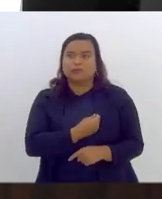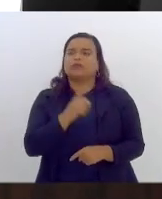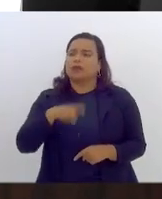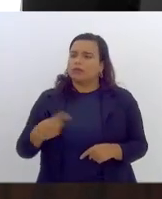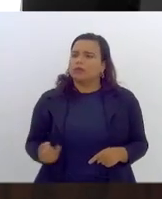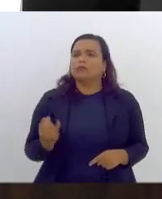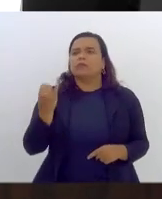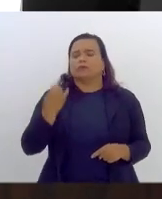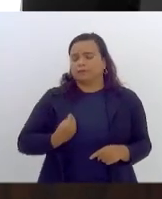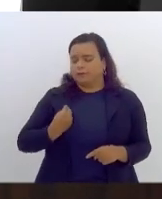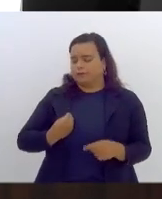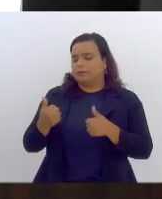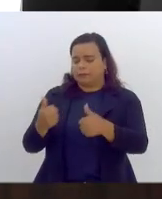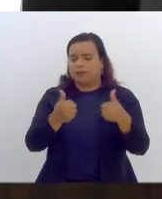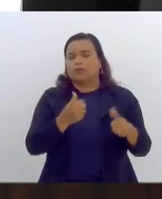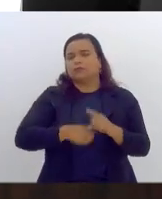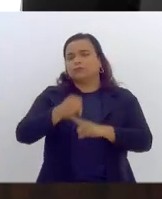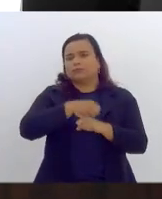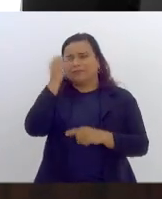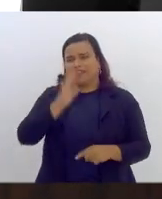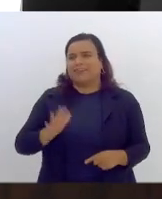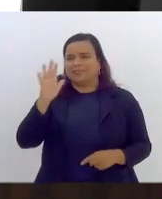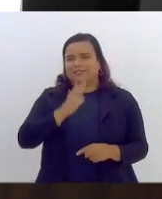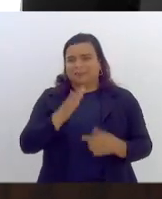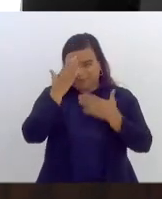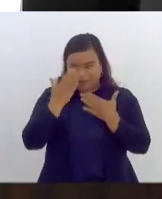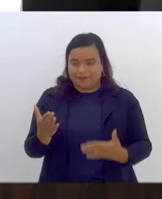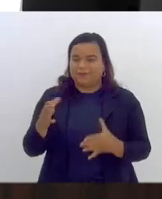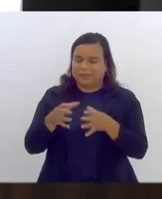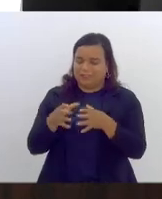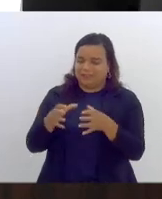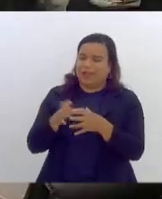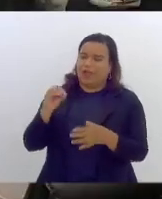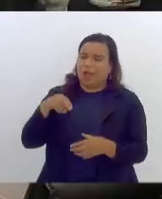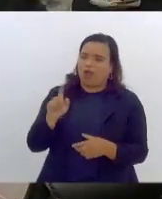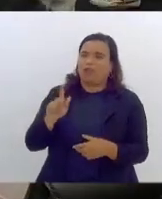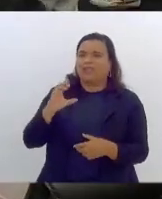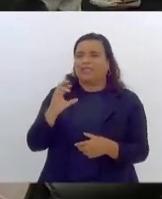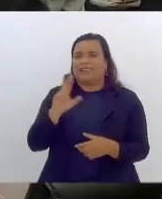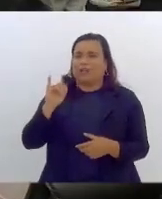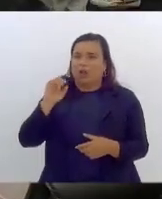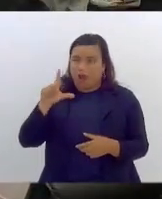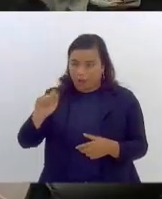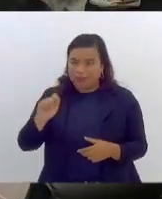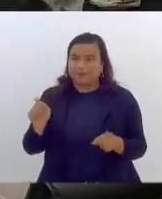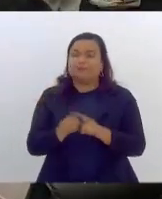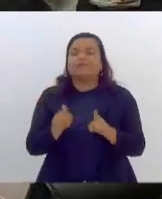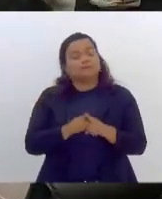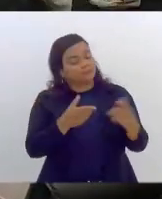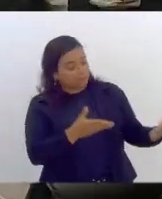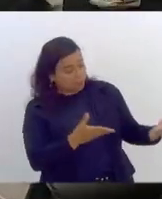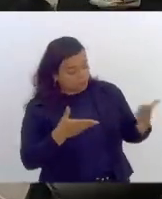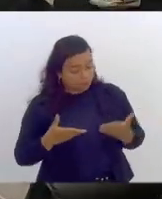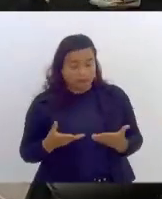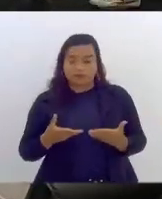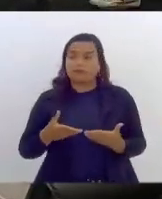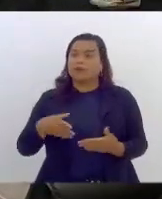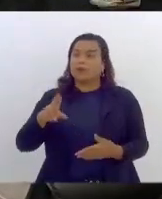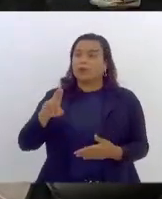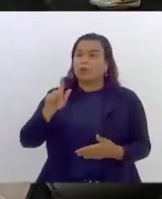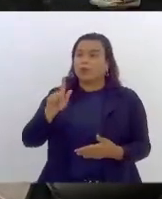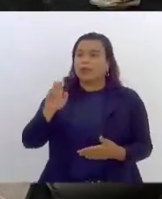de toda a sociedade brasileira. Muito obrigada, crioula, ONG Crioula. Convido agora o Guelé